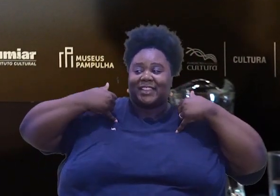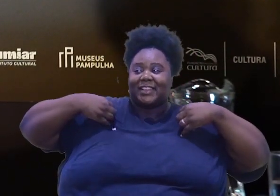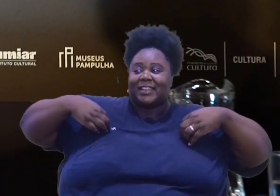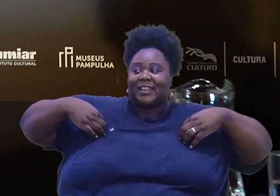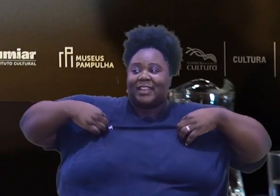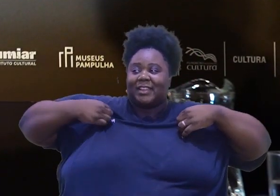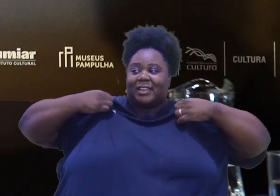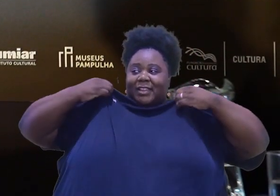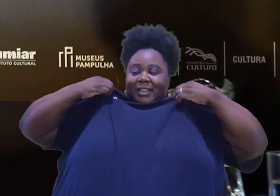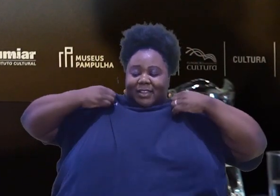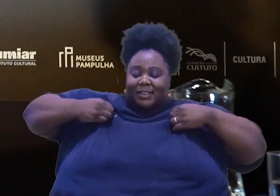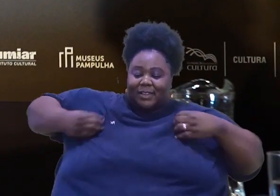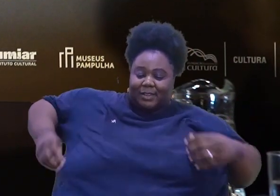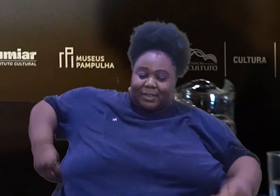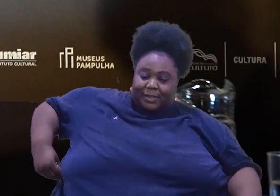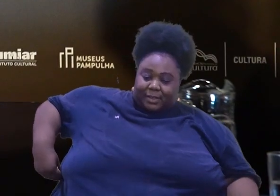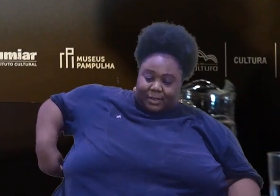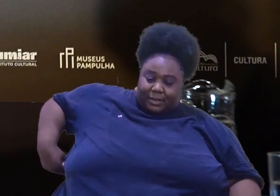que